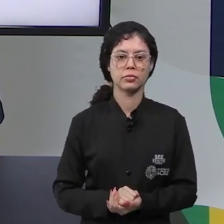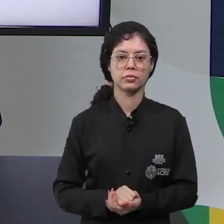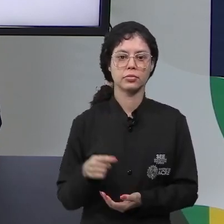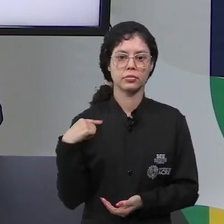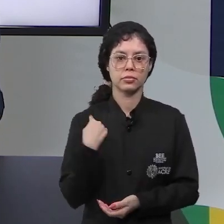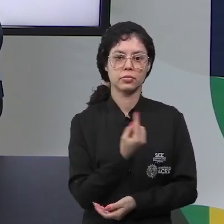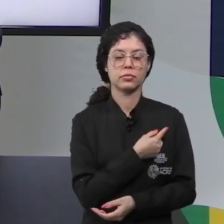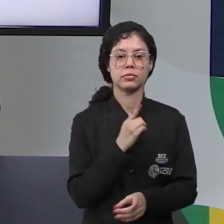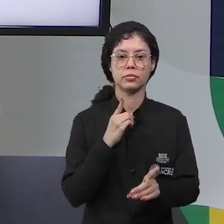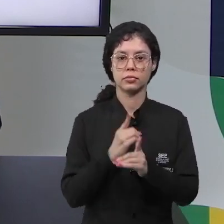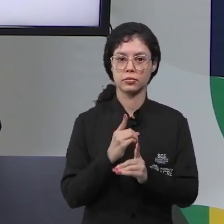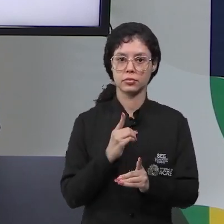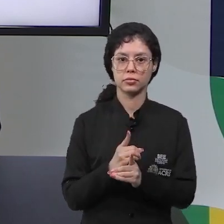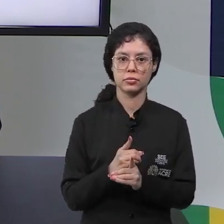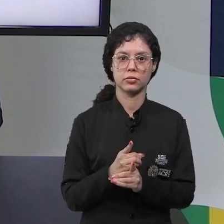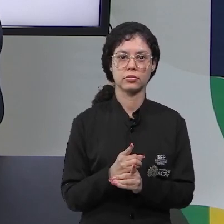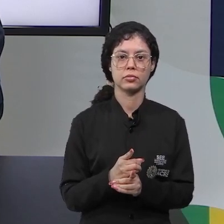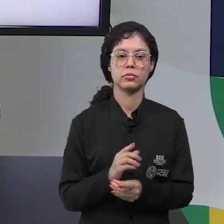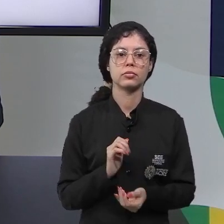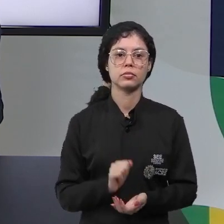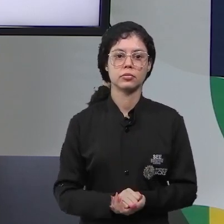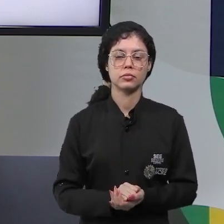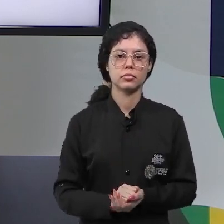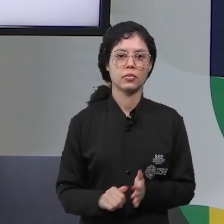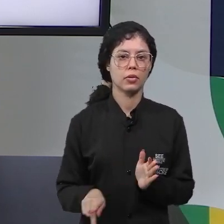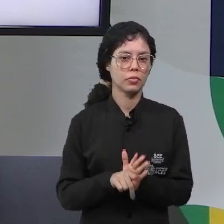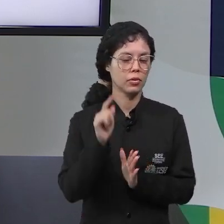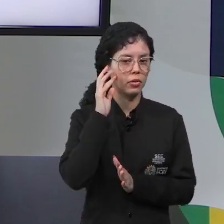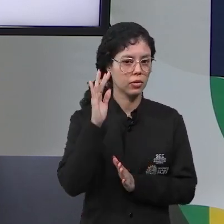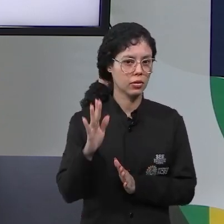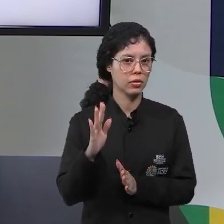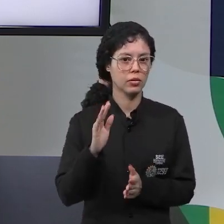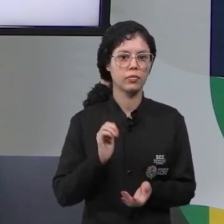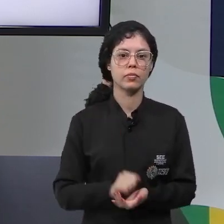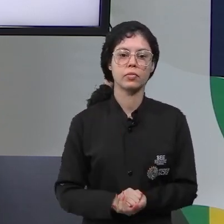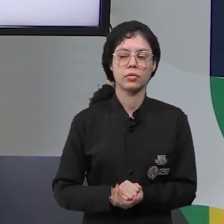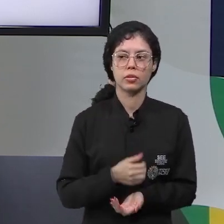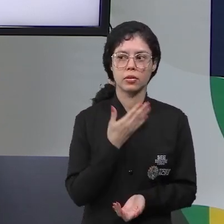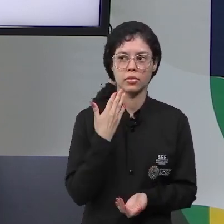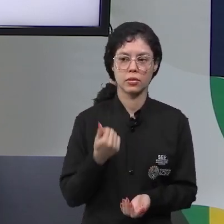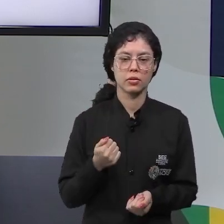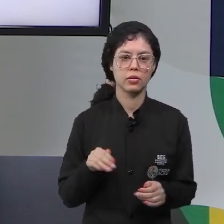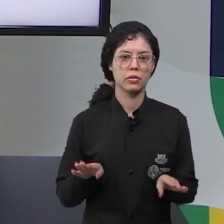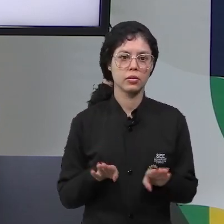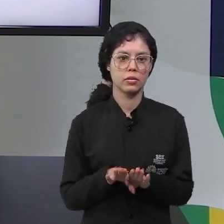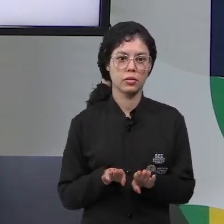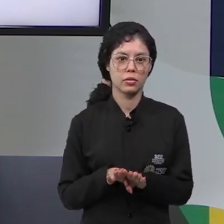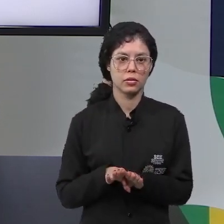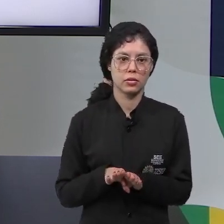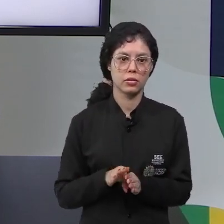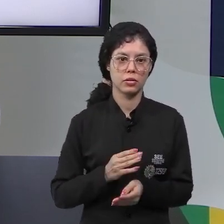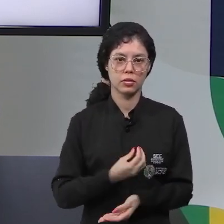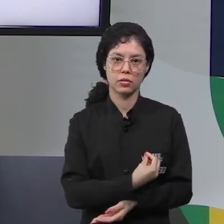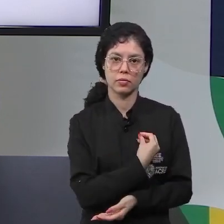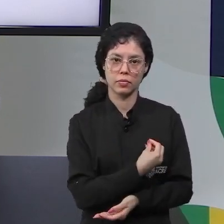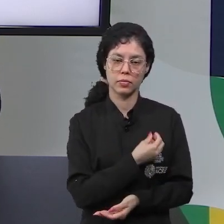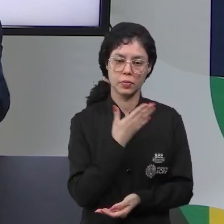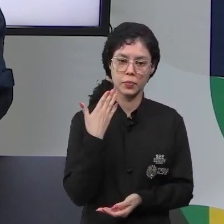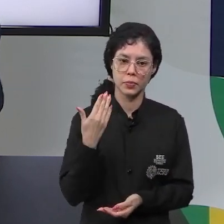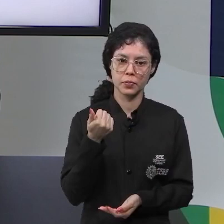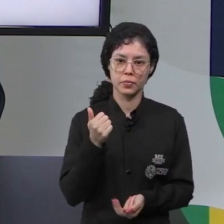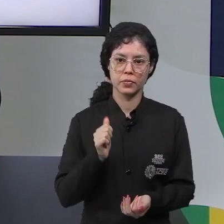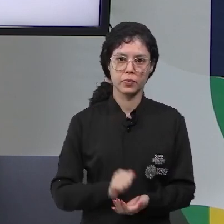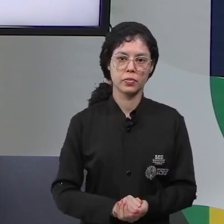gente encontrar alguma reflexão que sirva para a gente construir uma vida melhor, uma vida digna, uma vida justa, a